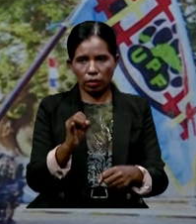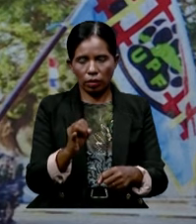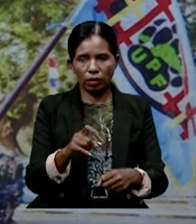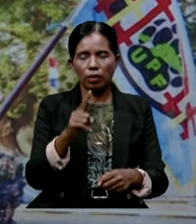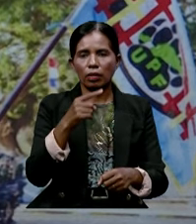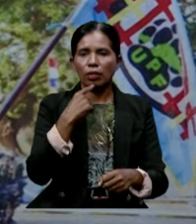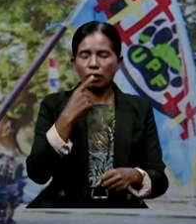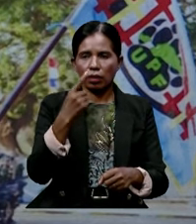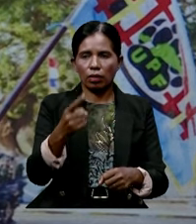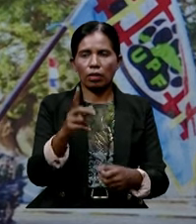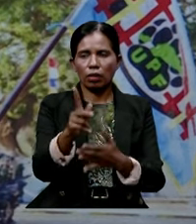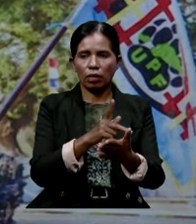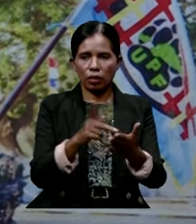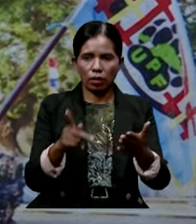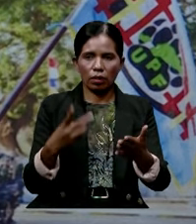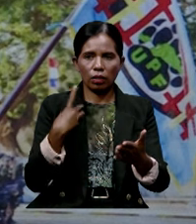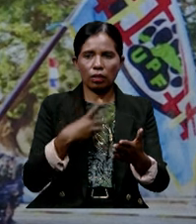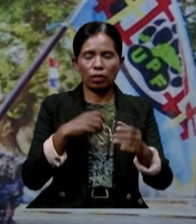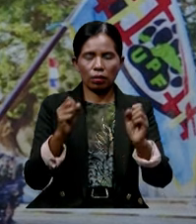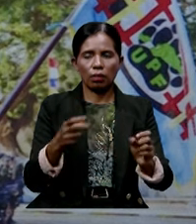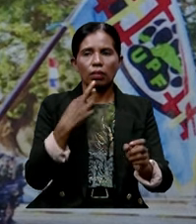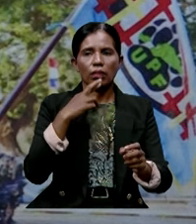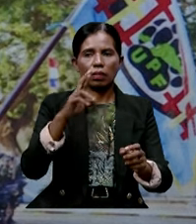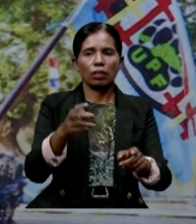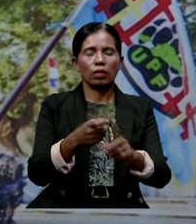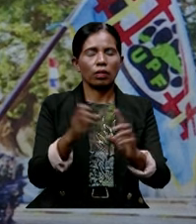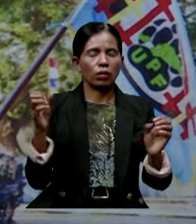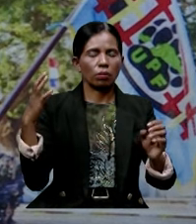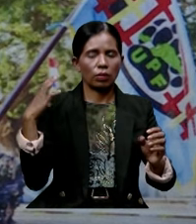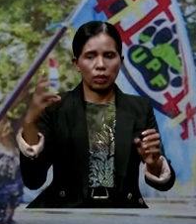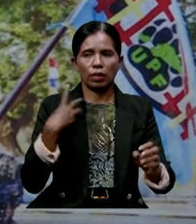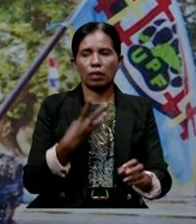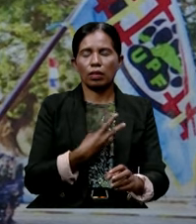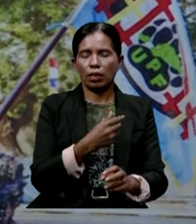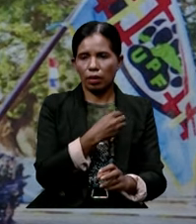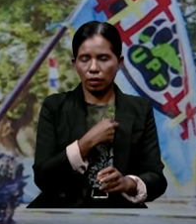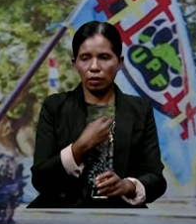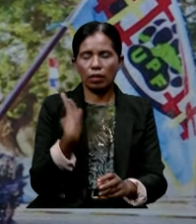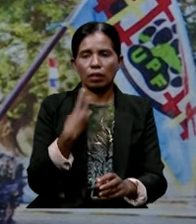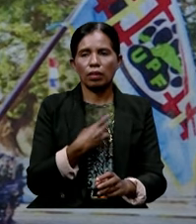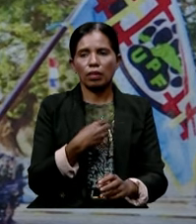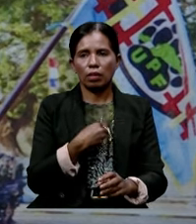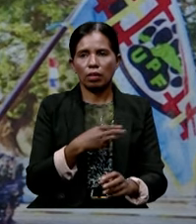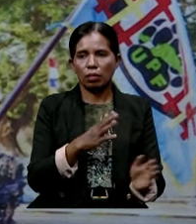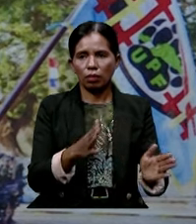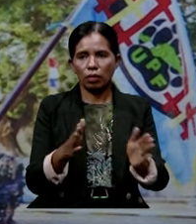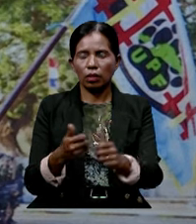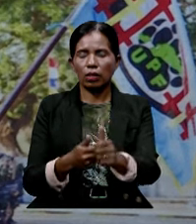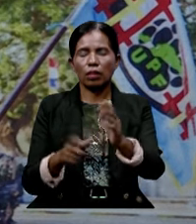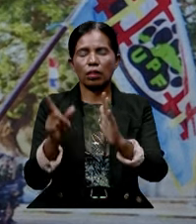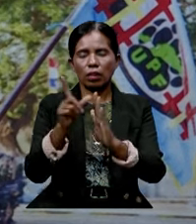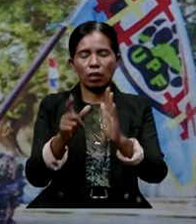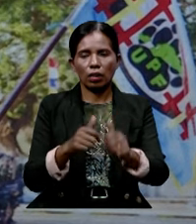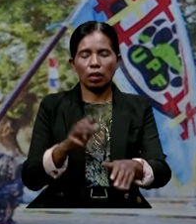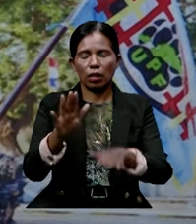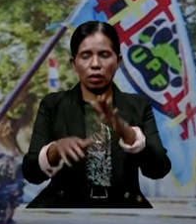tida criminal ne ita la bele resolve tam nas competências tenien ne nina processo tinge lava nova.